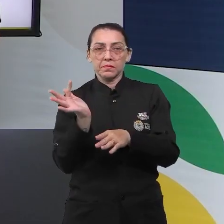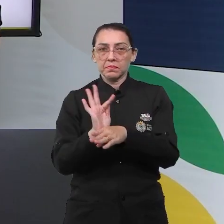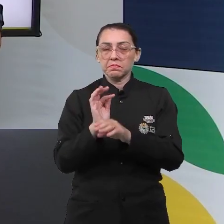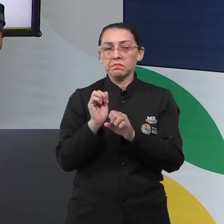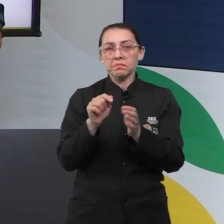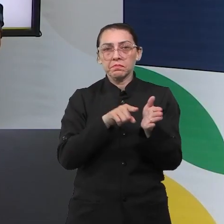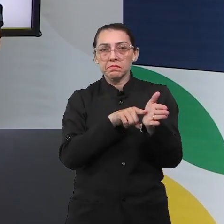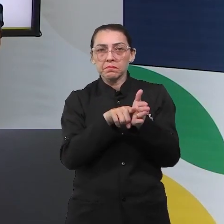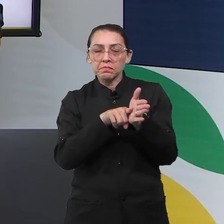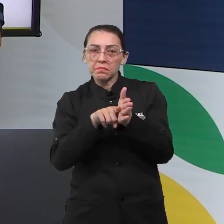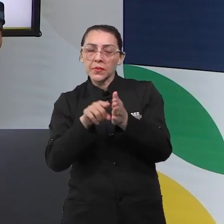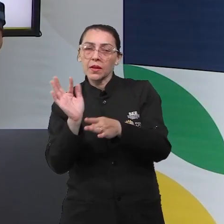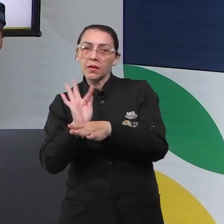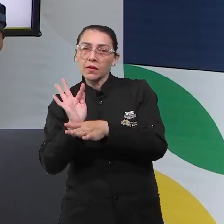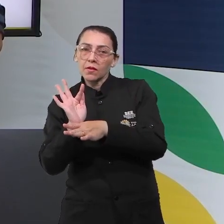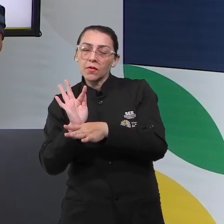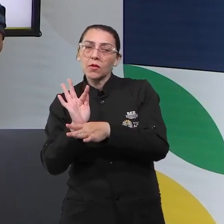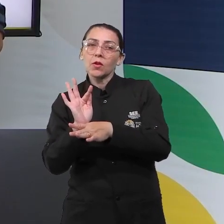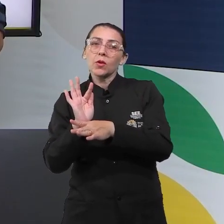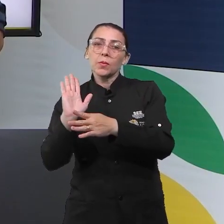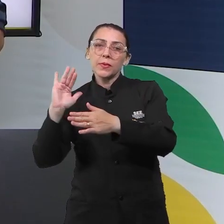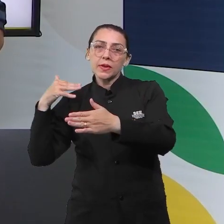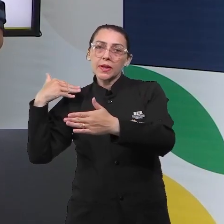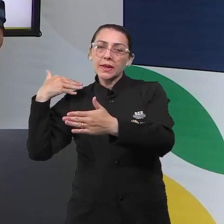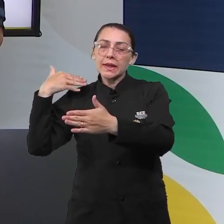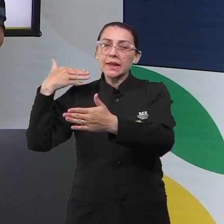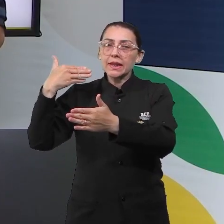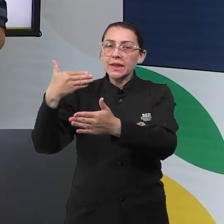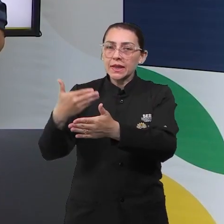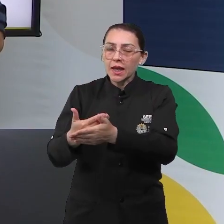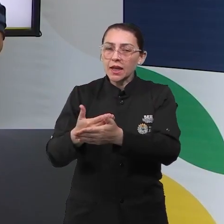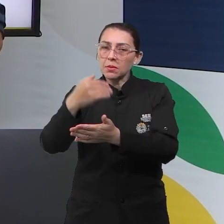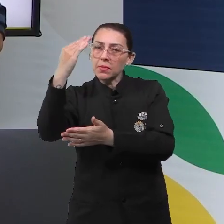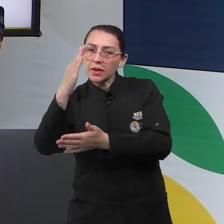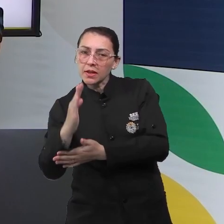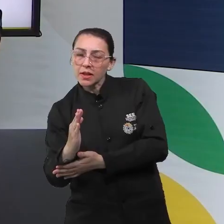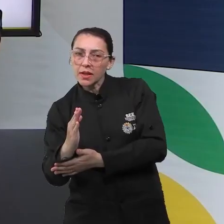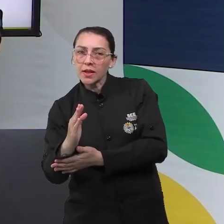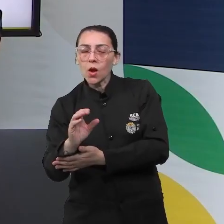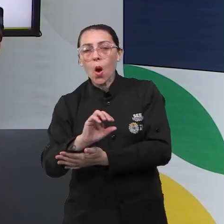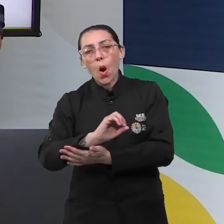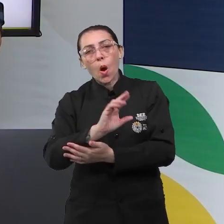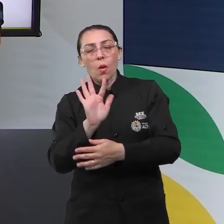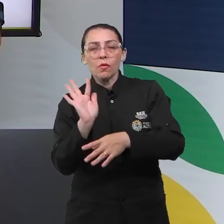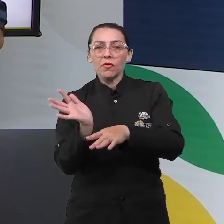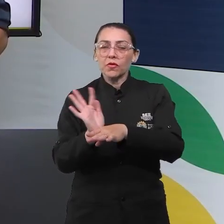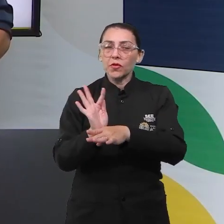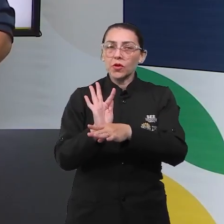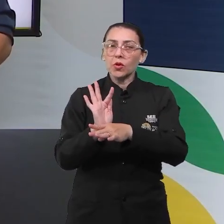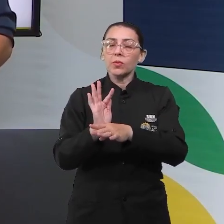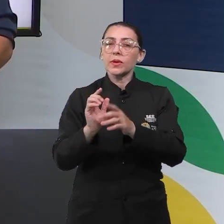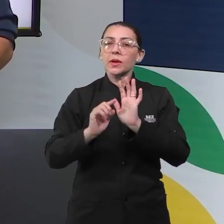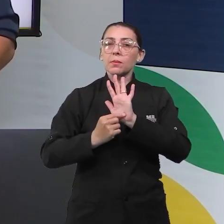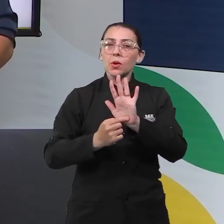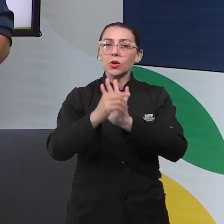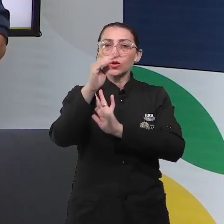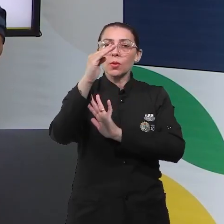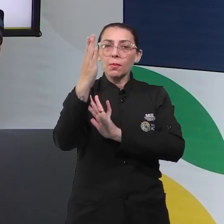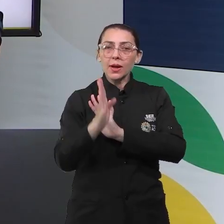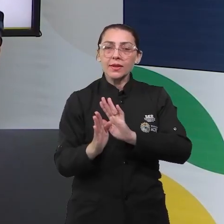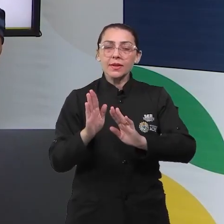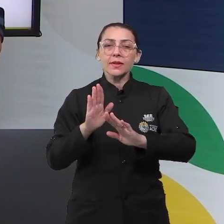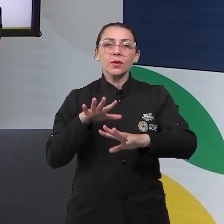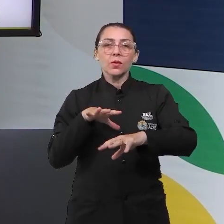pesquisar assim, filmes que remontam à ancestralidade brasileira, ou filmes que remontam ao Brasil